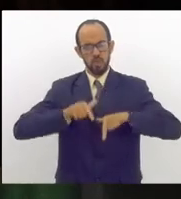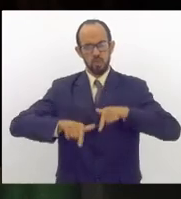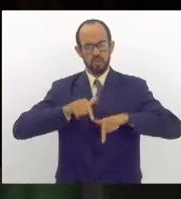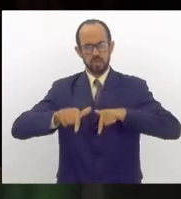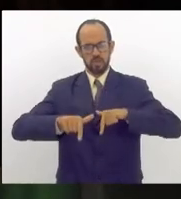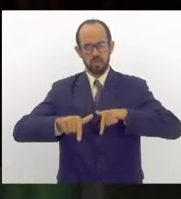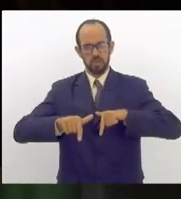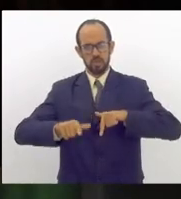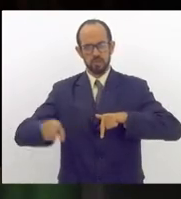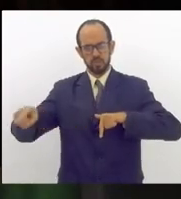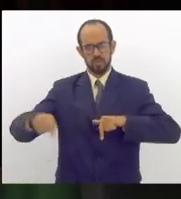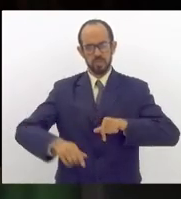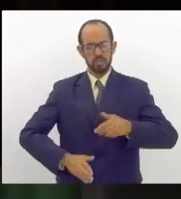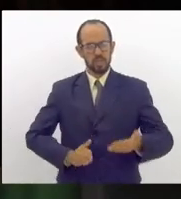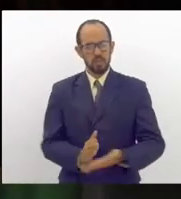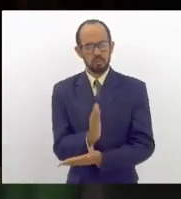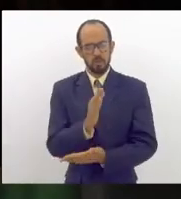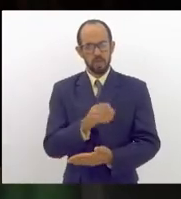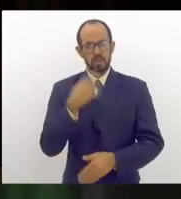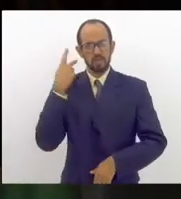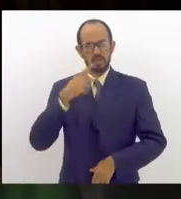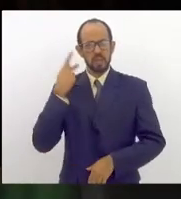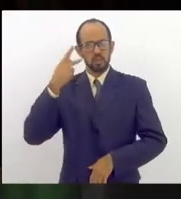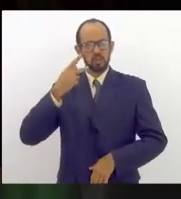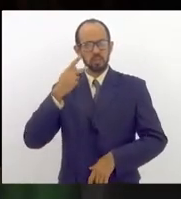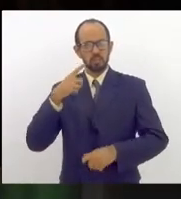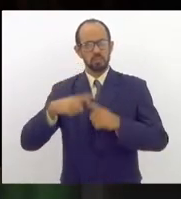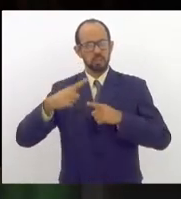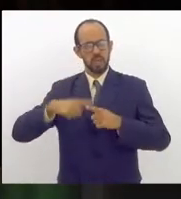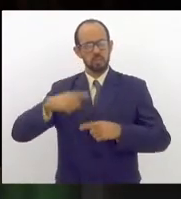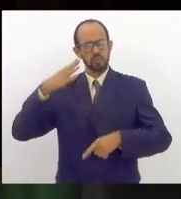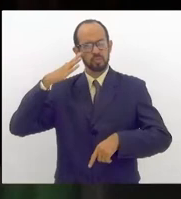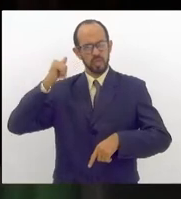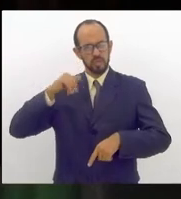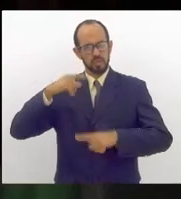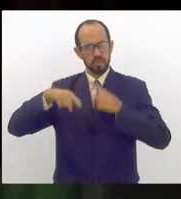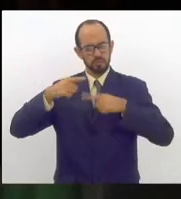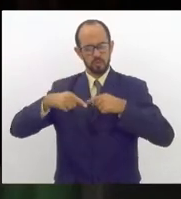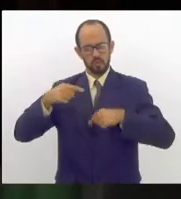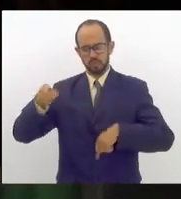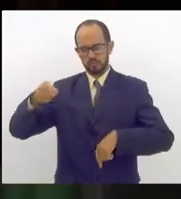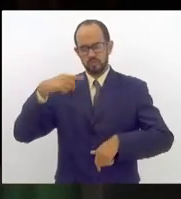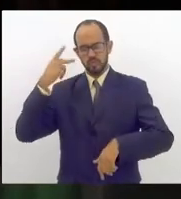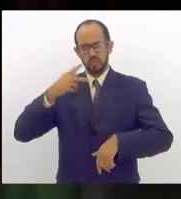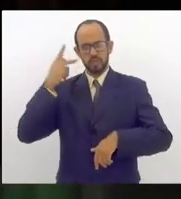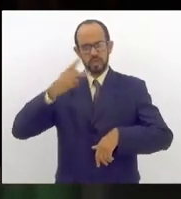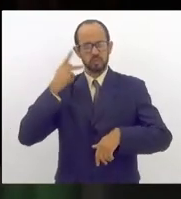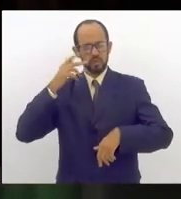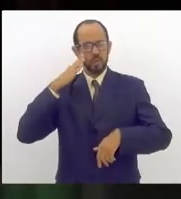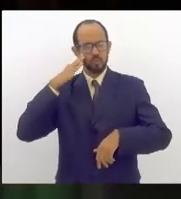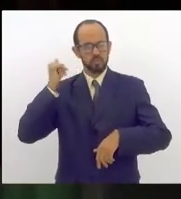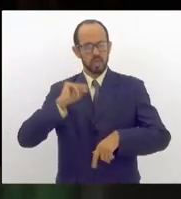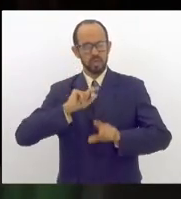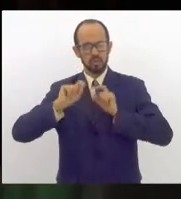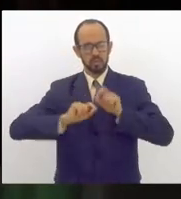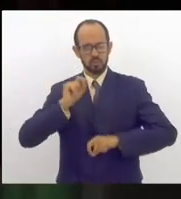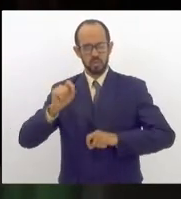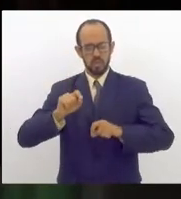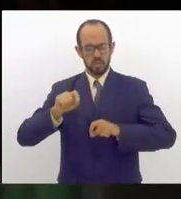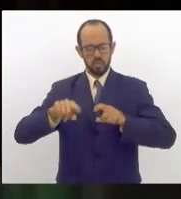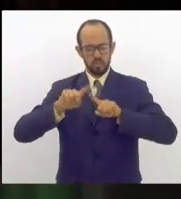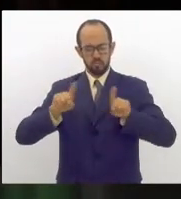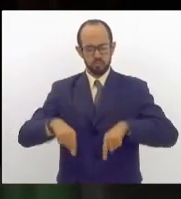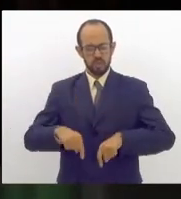Eleita vereadora porque eu sei você uma vez Eleita vereadora eu sei que o trabalhador vai ter voz